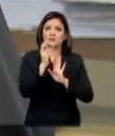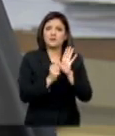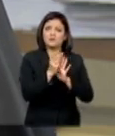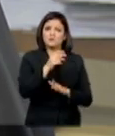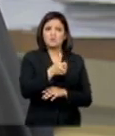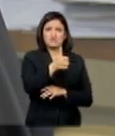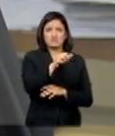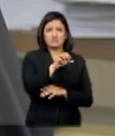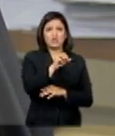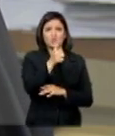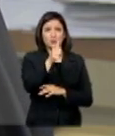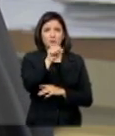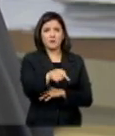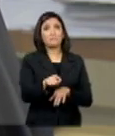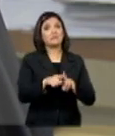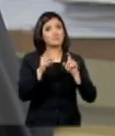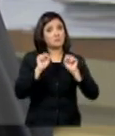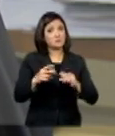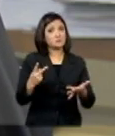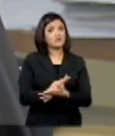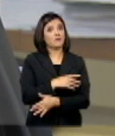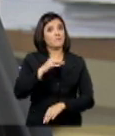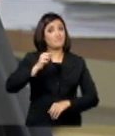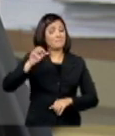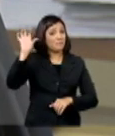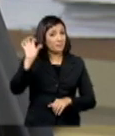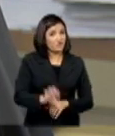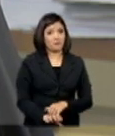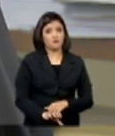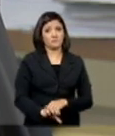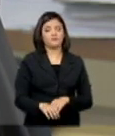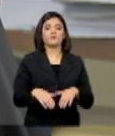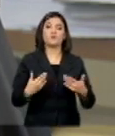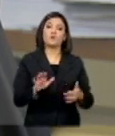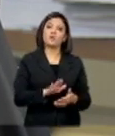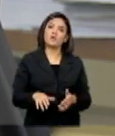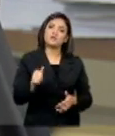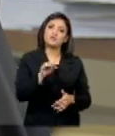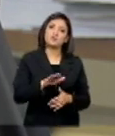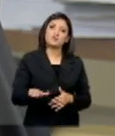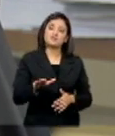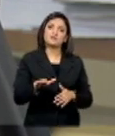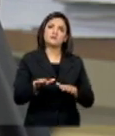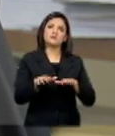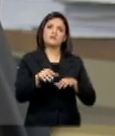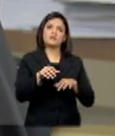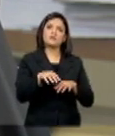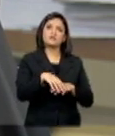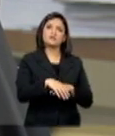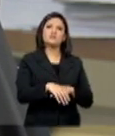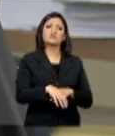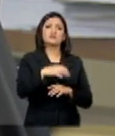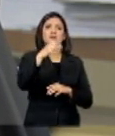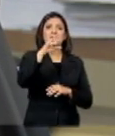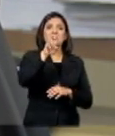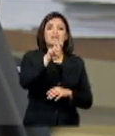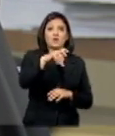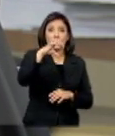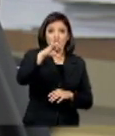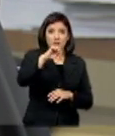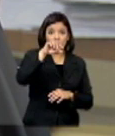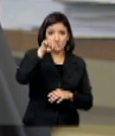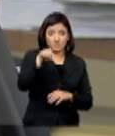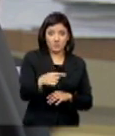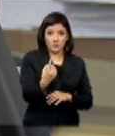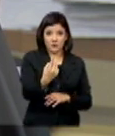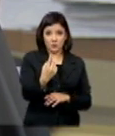voltando à pesquisa do conanda dessas crianças e adolescentes 59 lam dormem na casa de sua